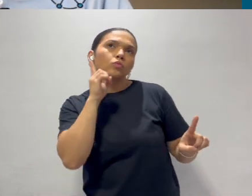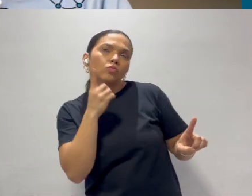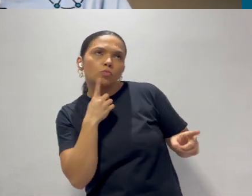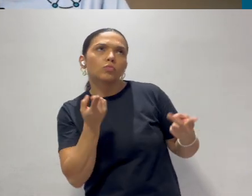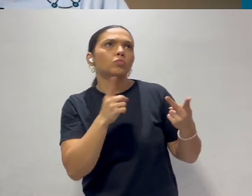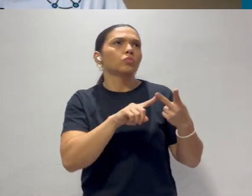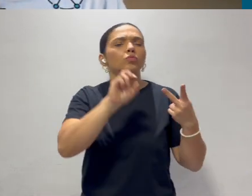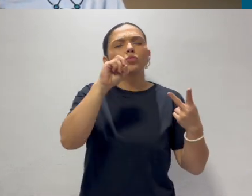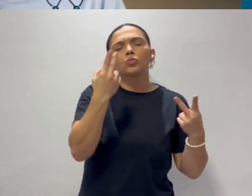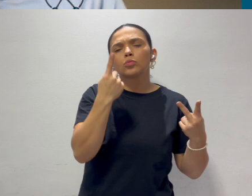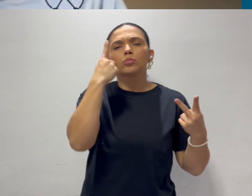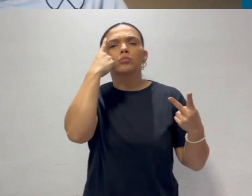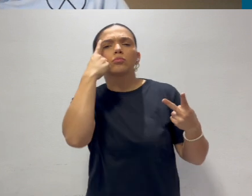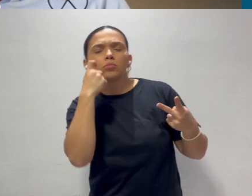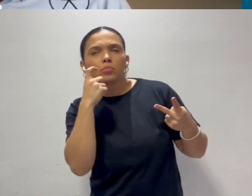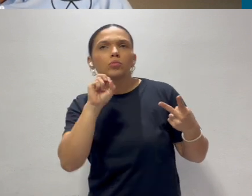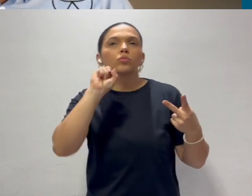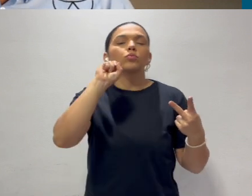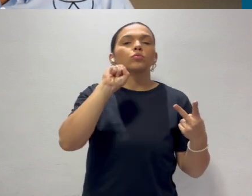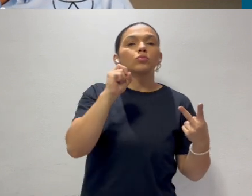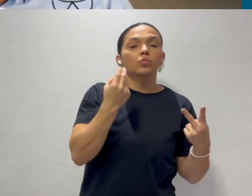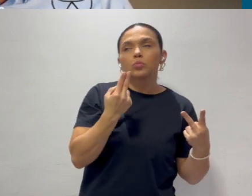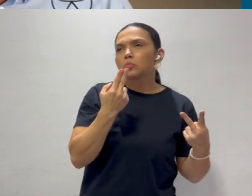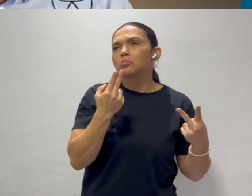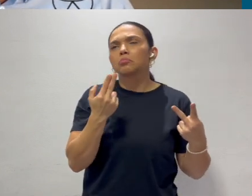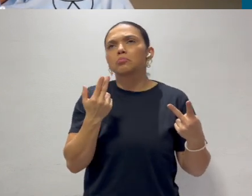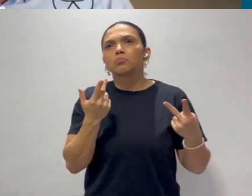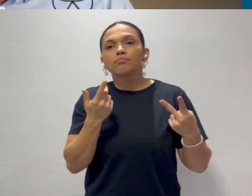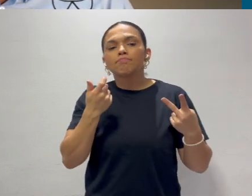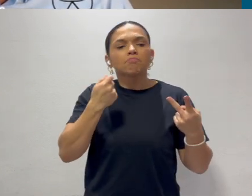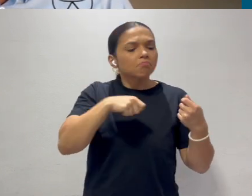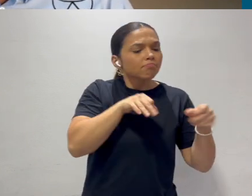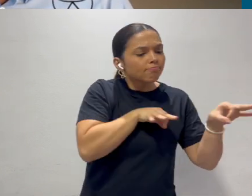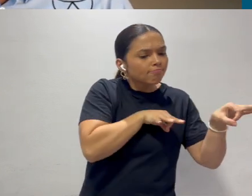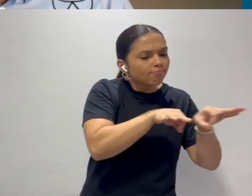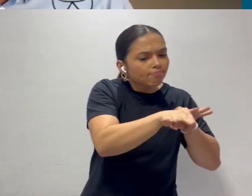deficiência auditiva, visão monocular,